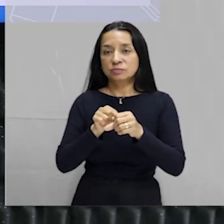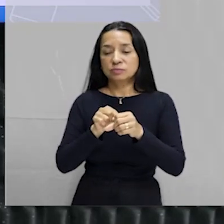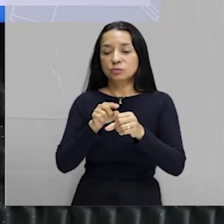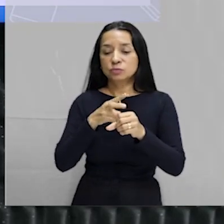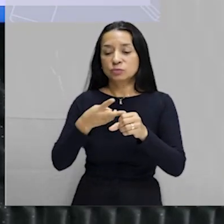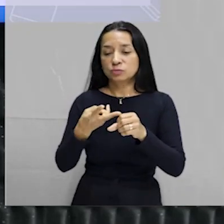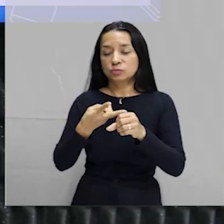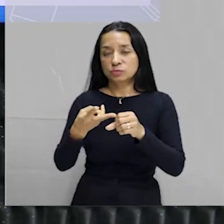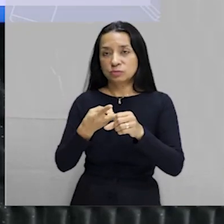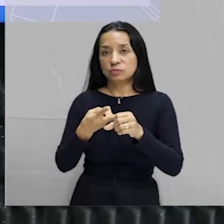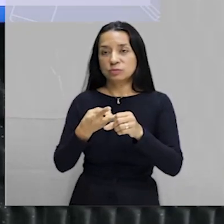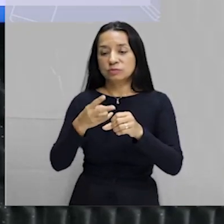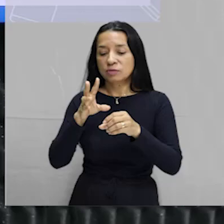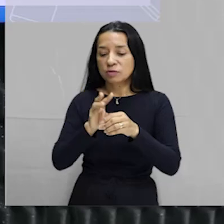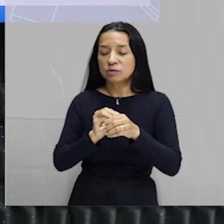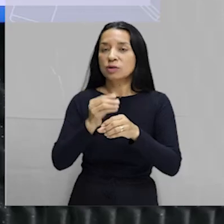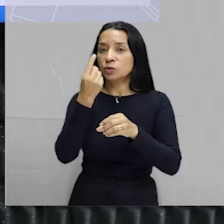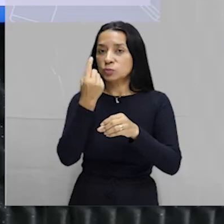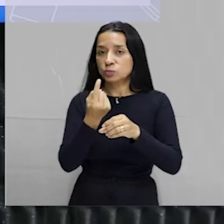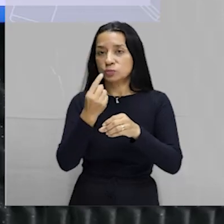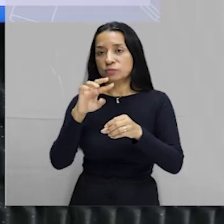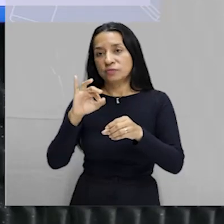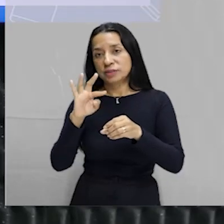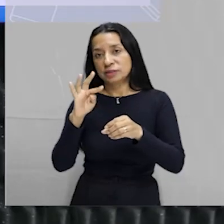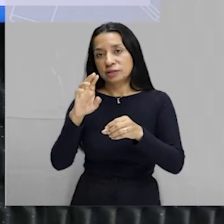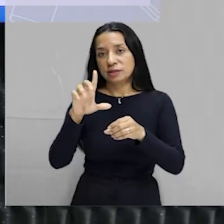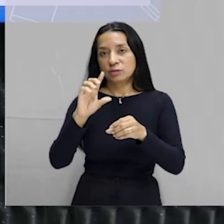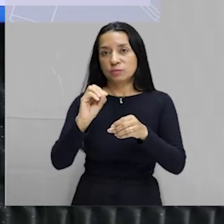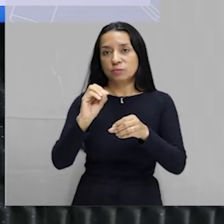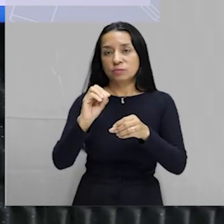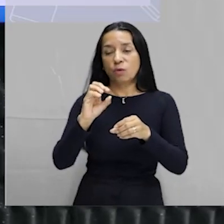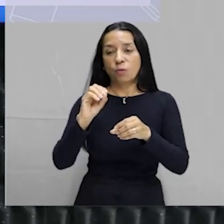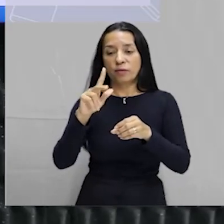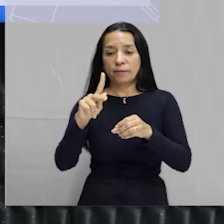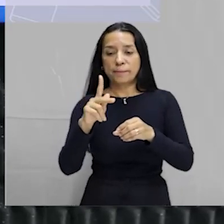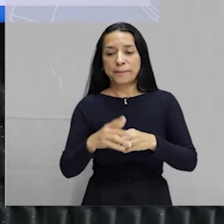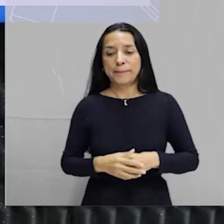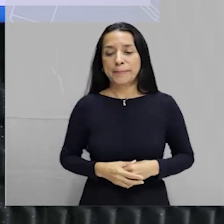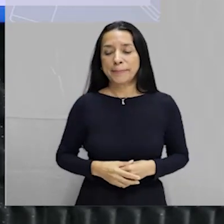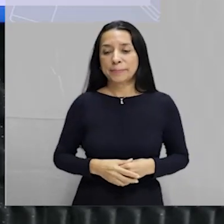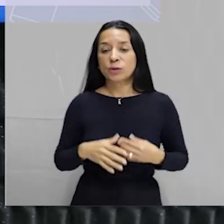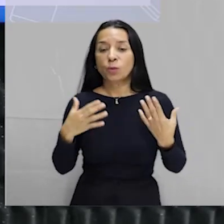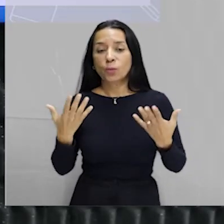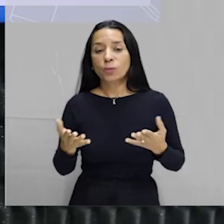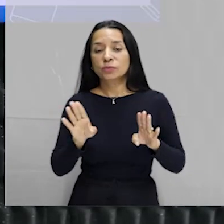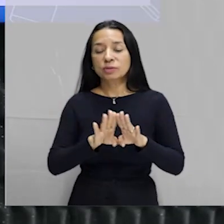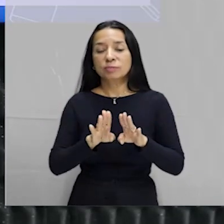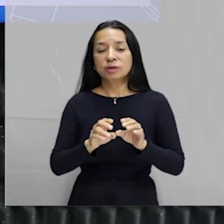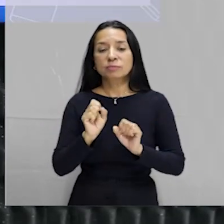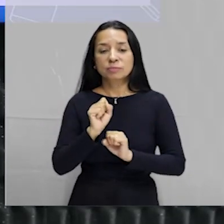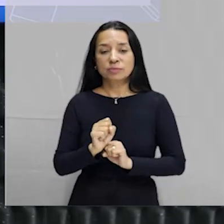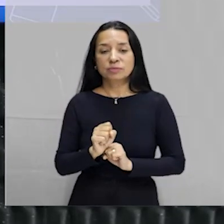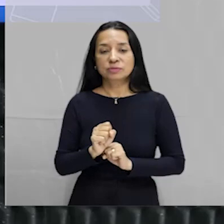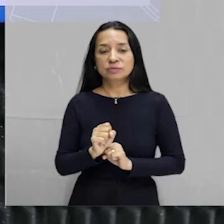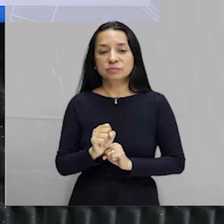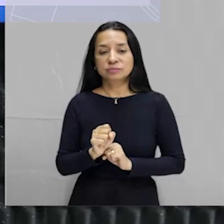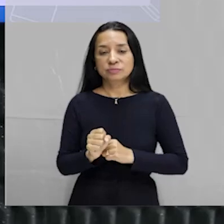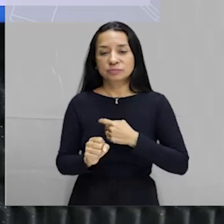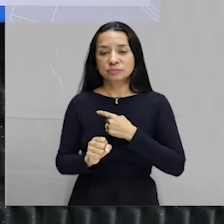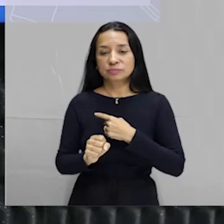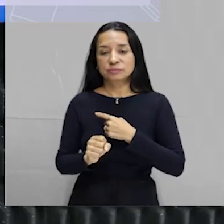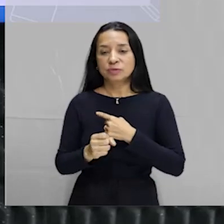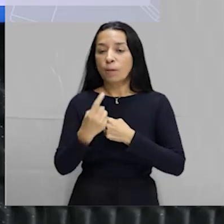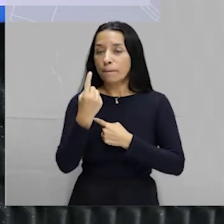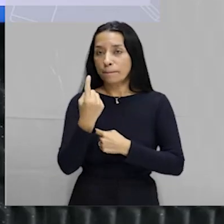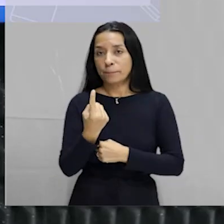esses dois indivíduos vão se alimentar de um mesmo vitelo. Ok? Ou então a gente pode dizer que eles são